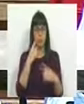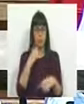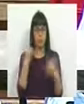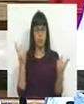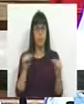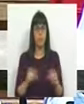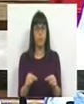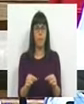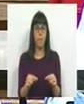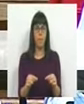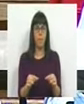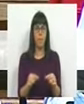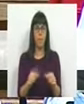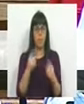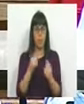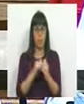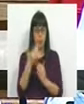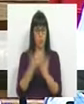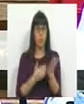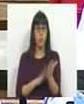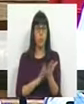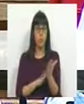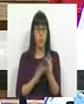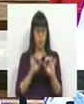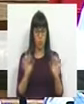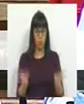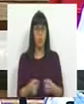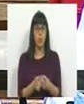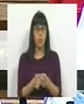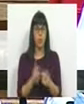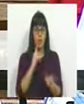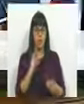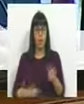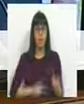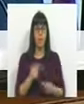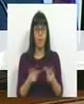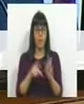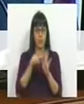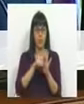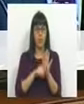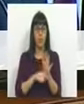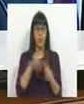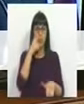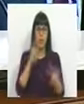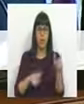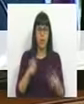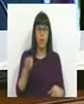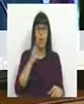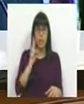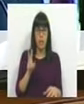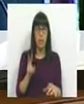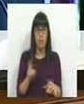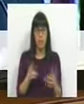trazido para um documento sucinto a avaliação do estatuto do pessoal